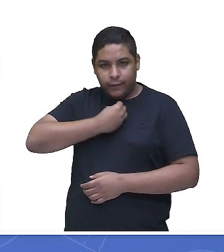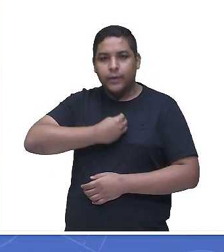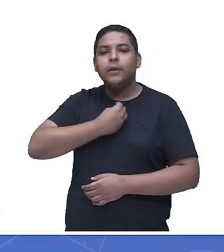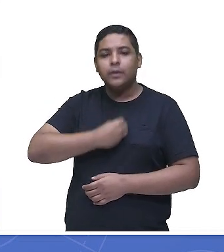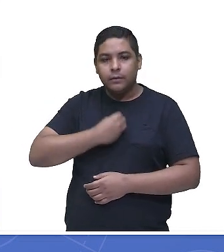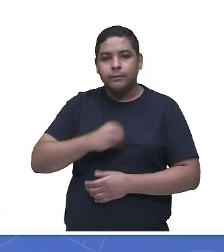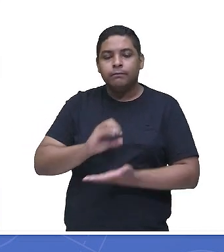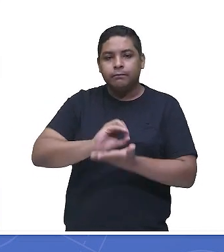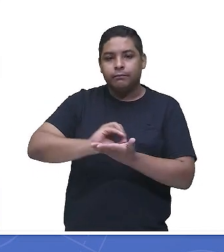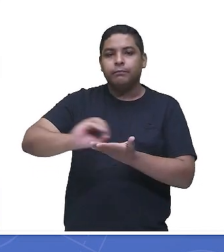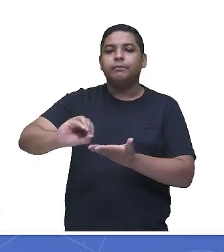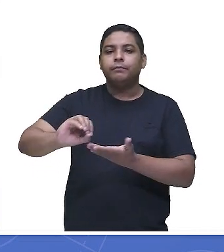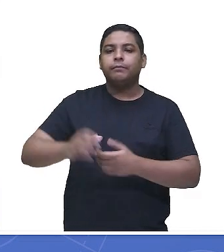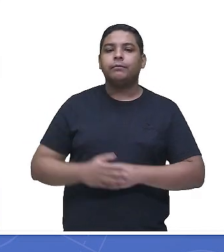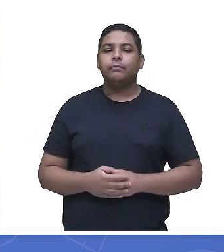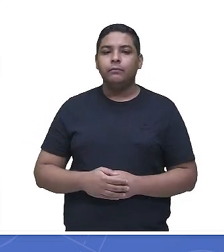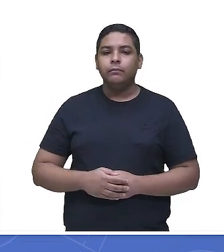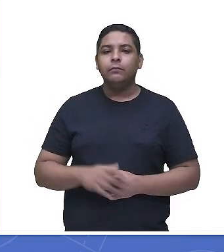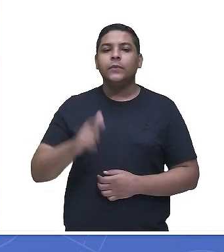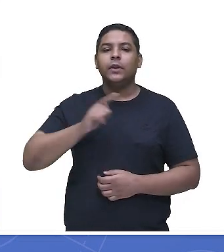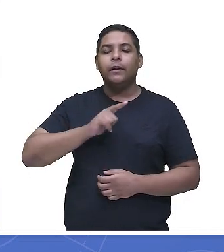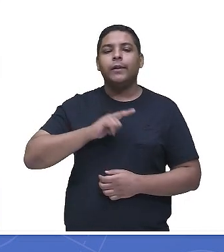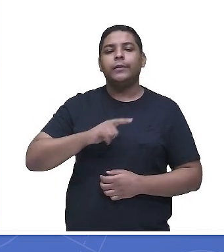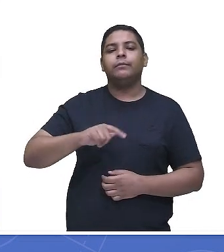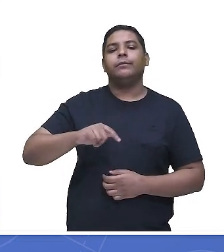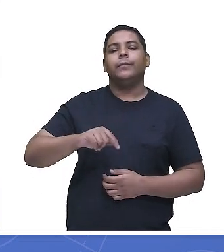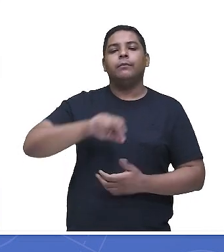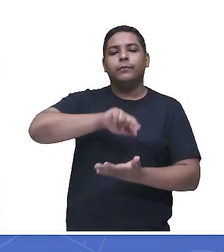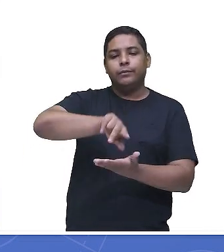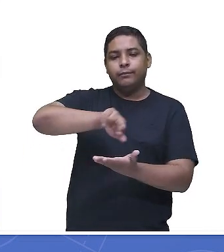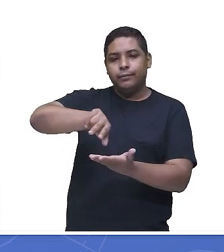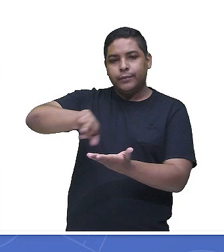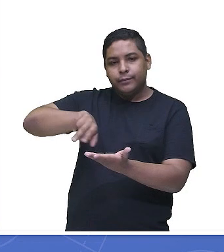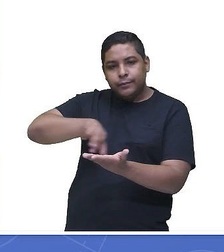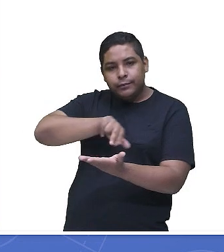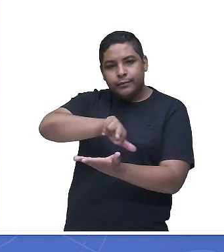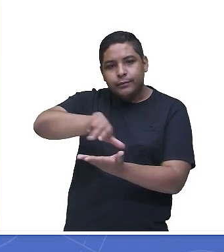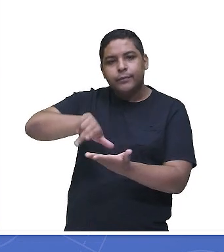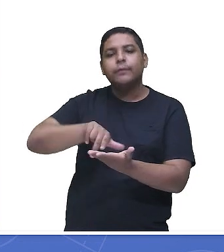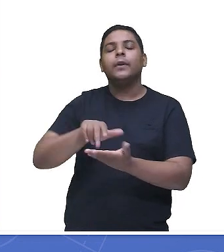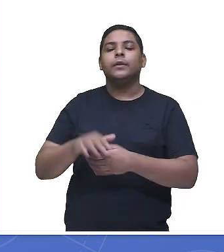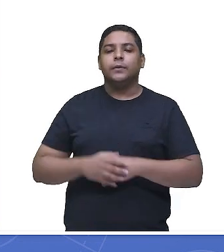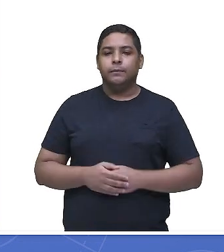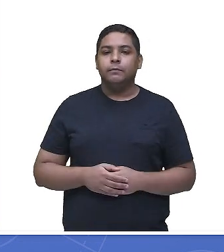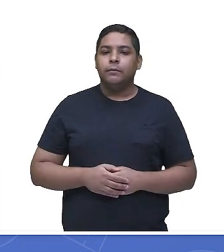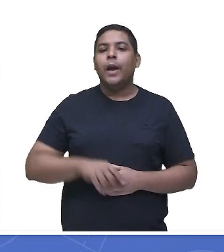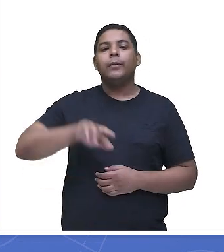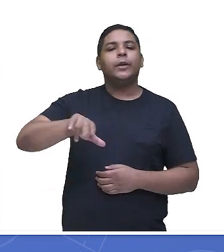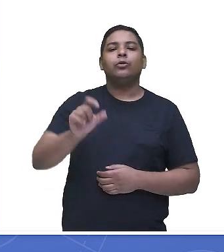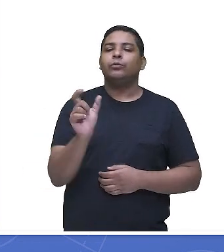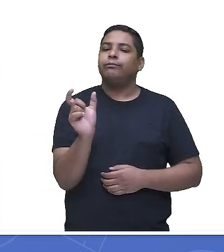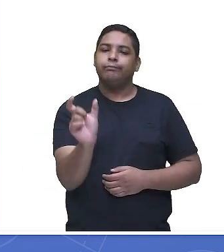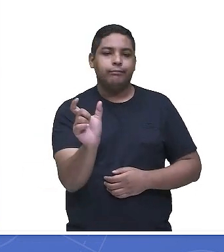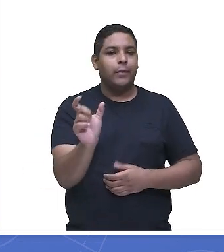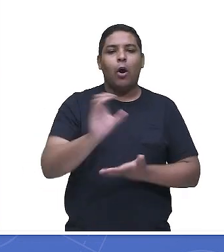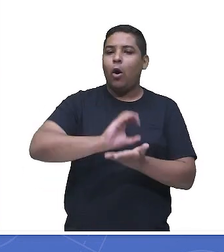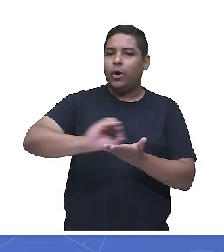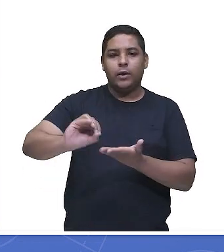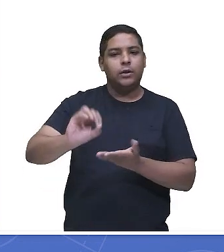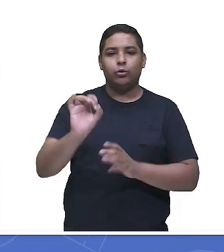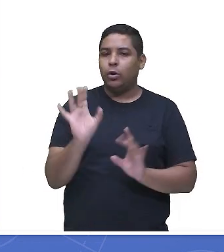carboidrato, vitamina, lipídio, proteína. Só que os seres vivos não têm só substâncias orgânicas, não. Eles também têm